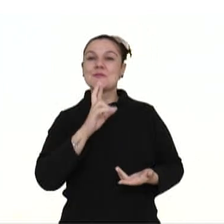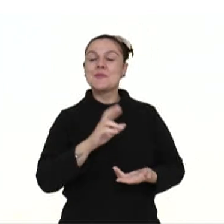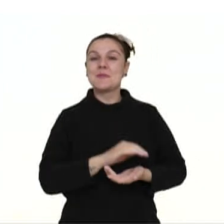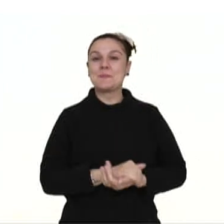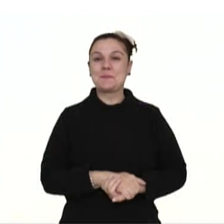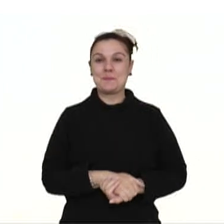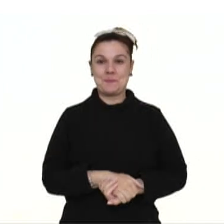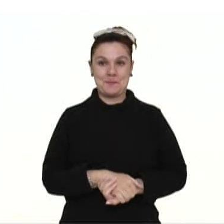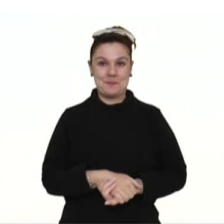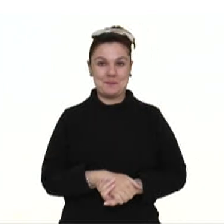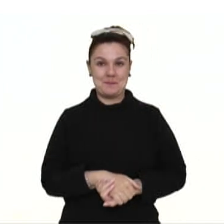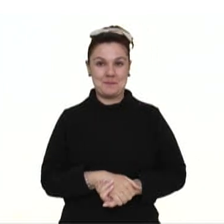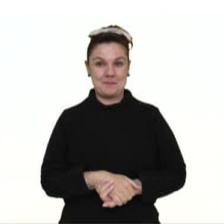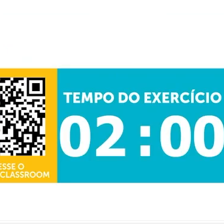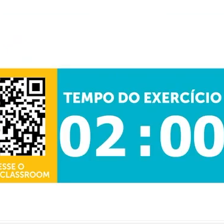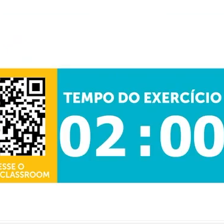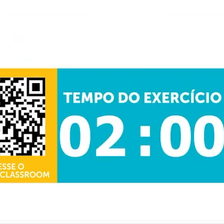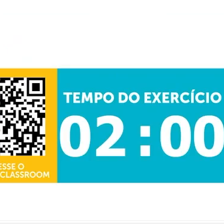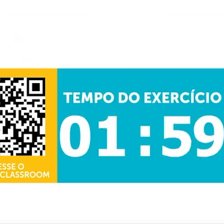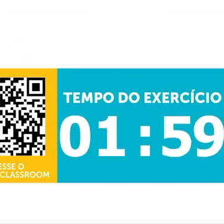aí pra gente.